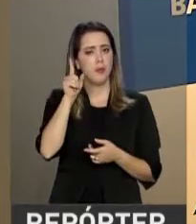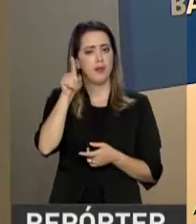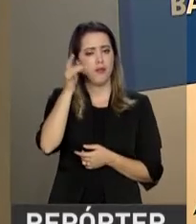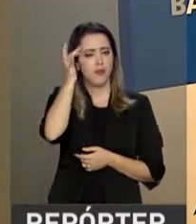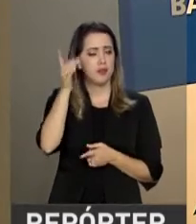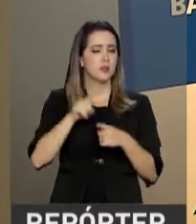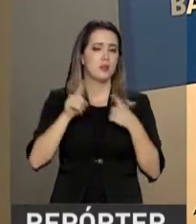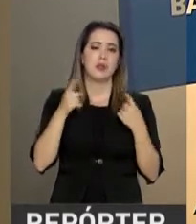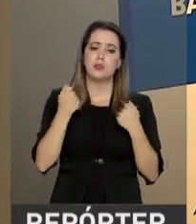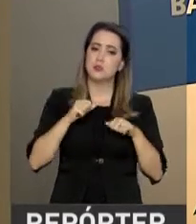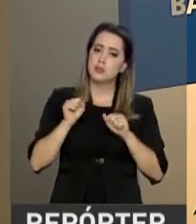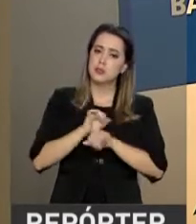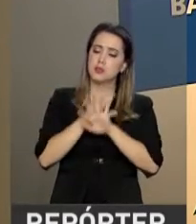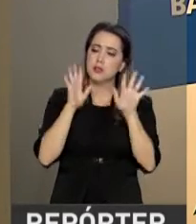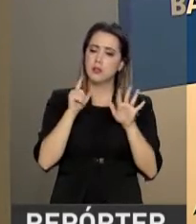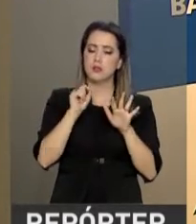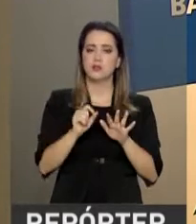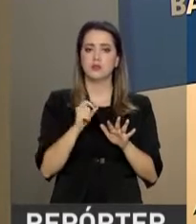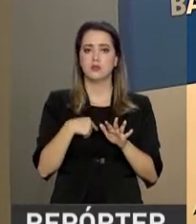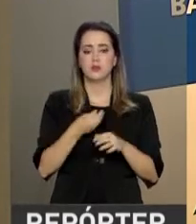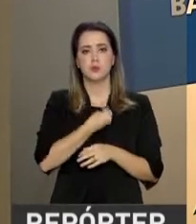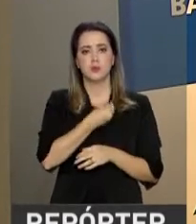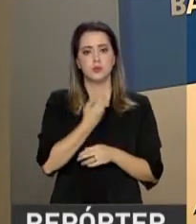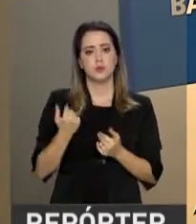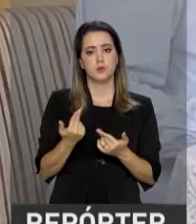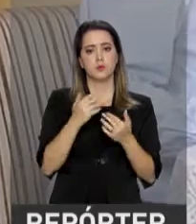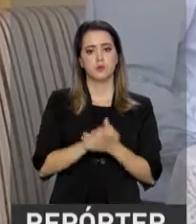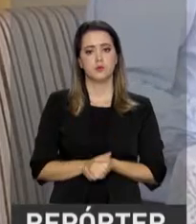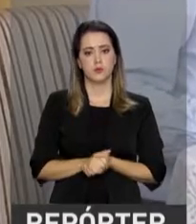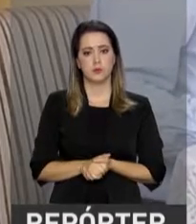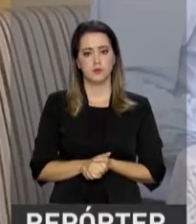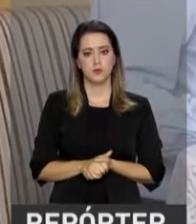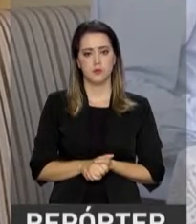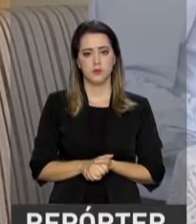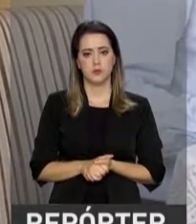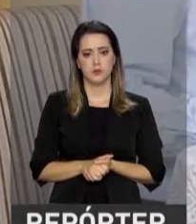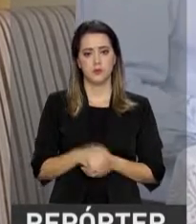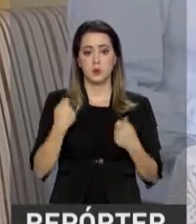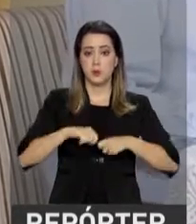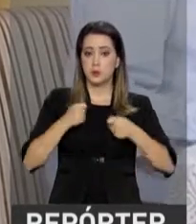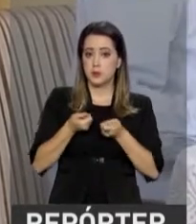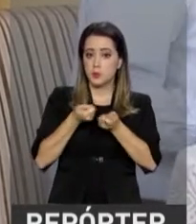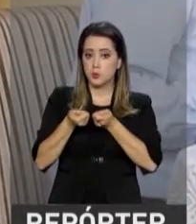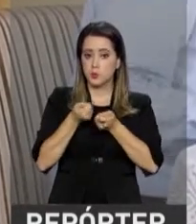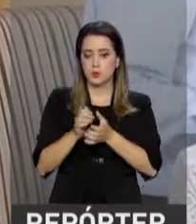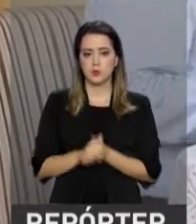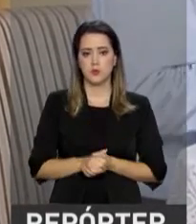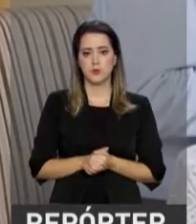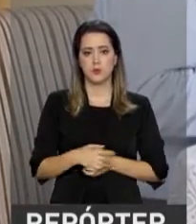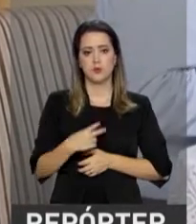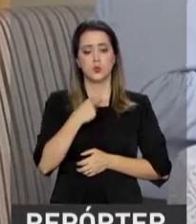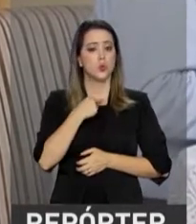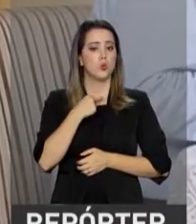complicado quando não se está preparado para viver isso no dia a dia. Nós vamos ter que dar um jeito nisso aqui. Mas eu não